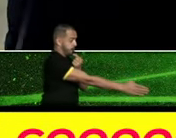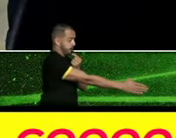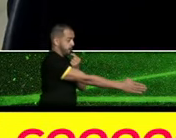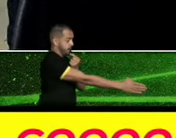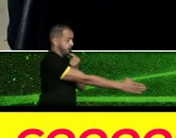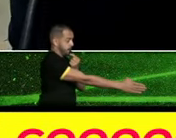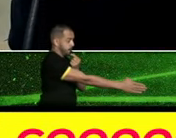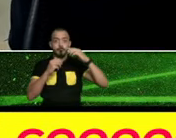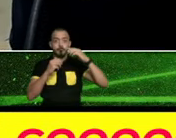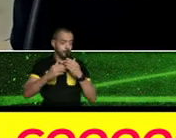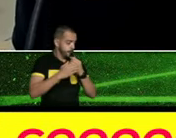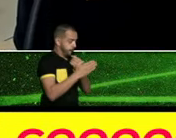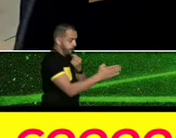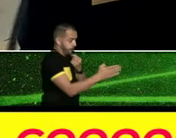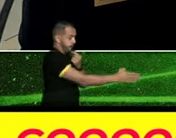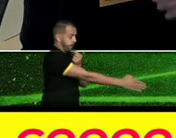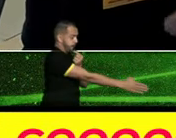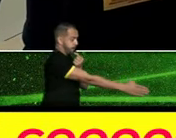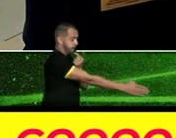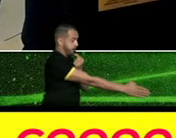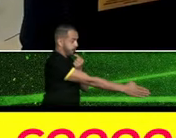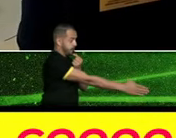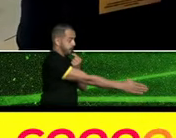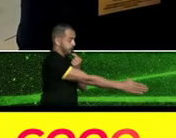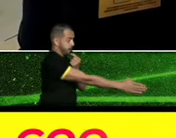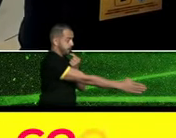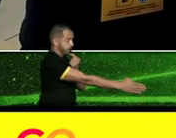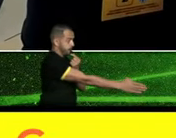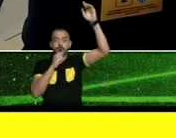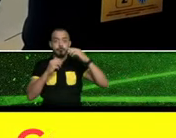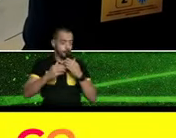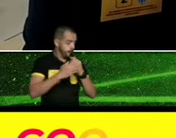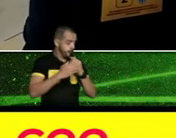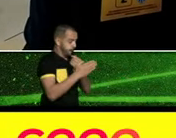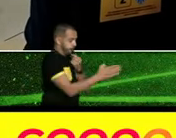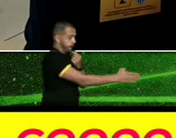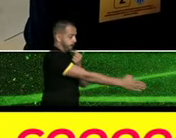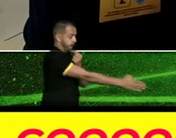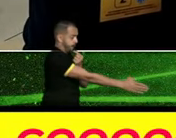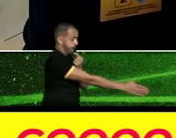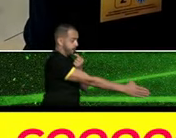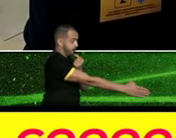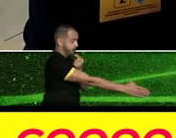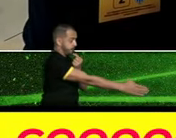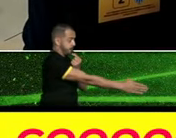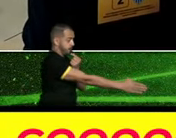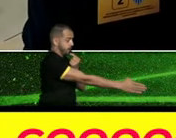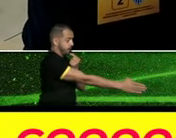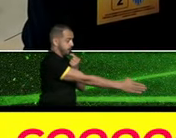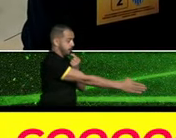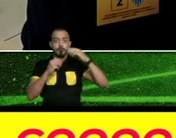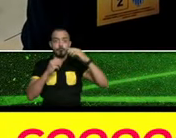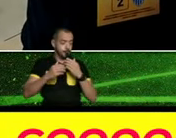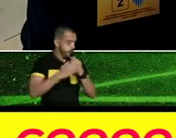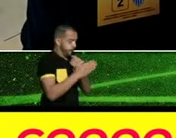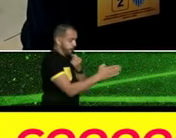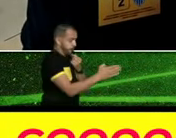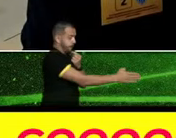gol do noso Fanta esquerda disfarçado de zagueira é gol do